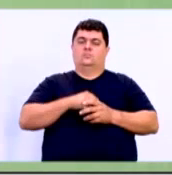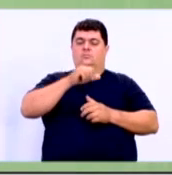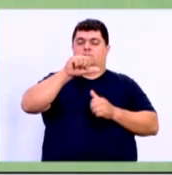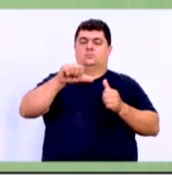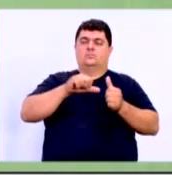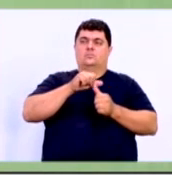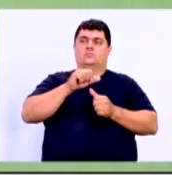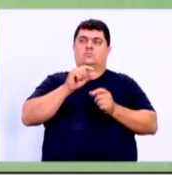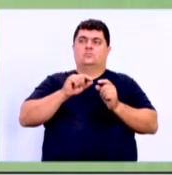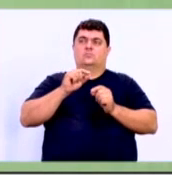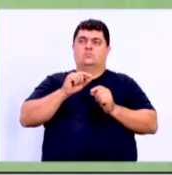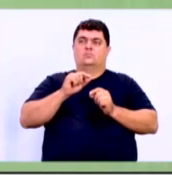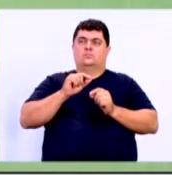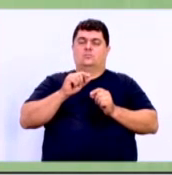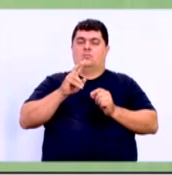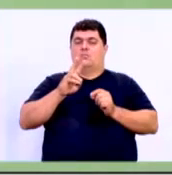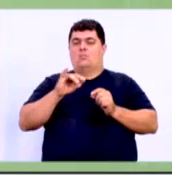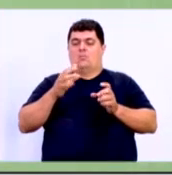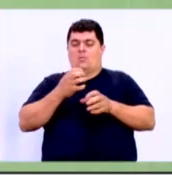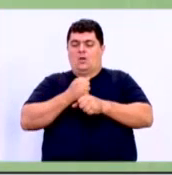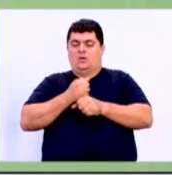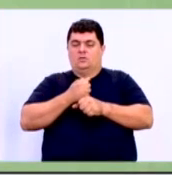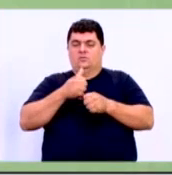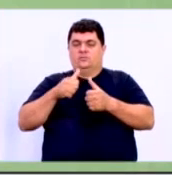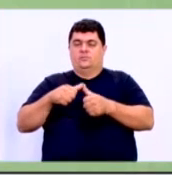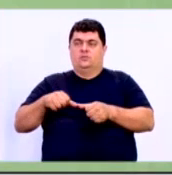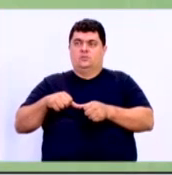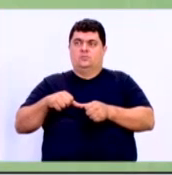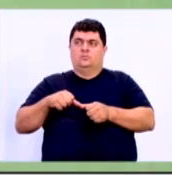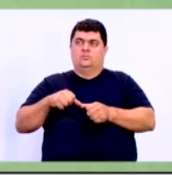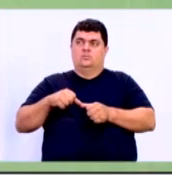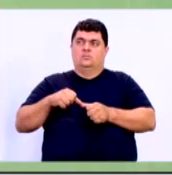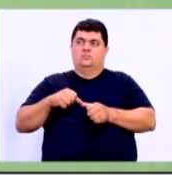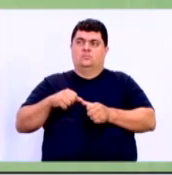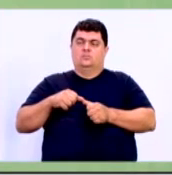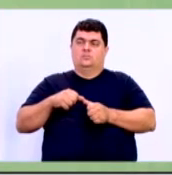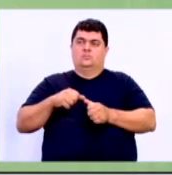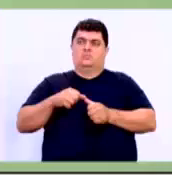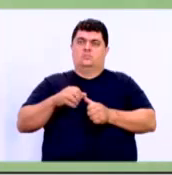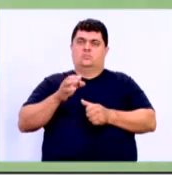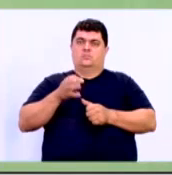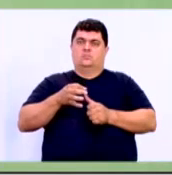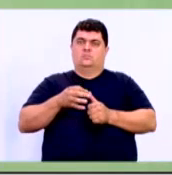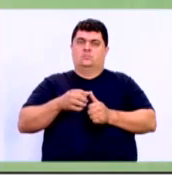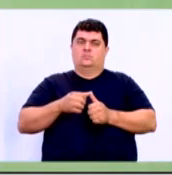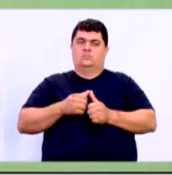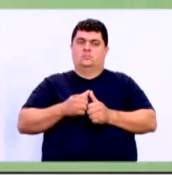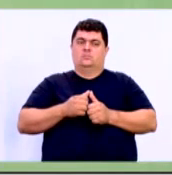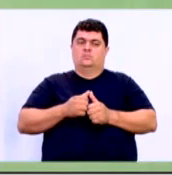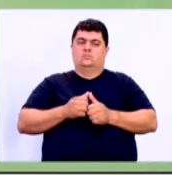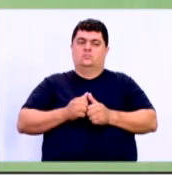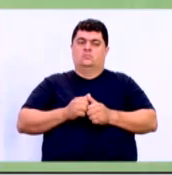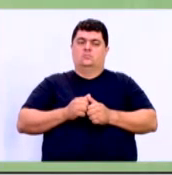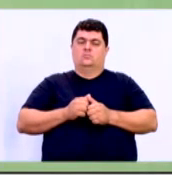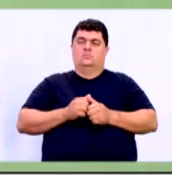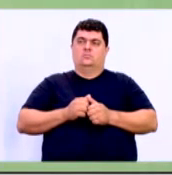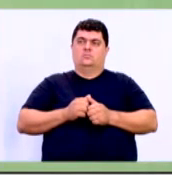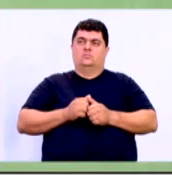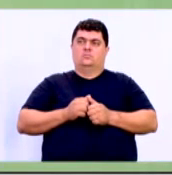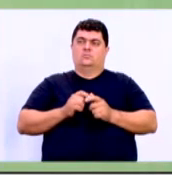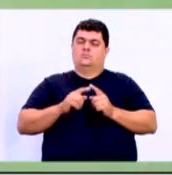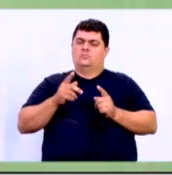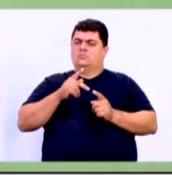variável mais o custo fixo, custo do produto vendido, certo? Isso aí. Mas,